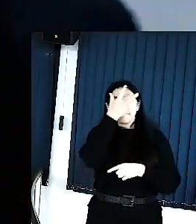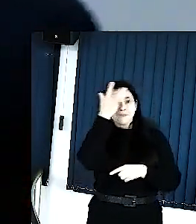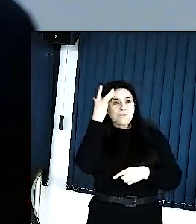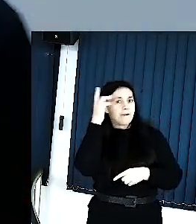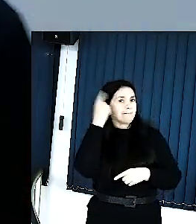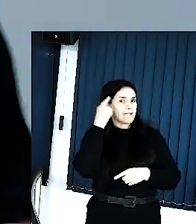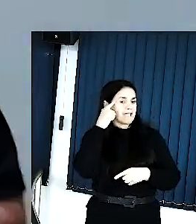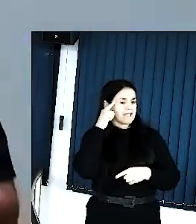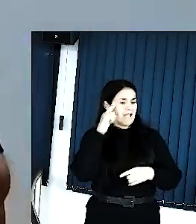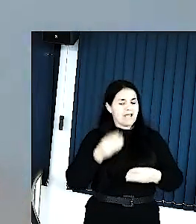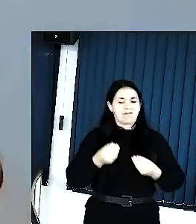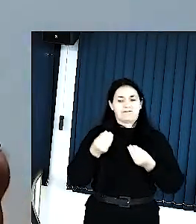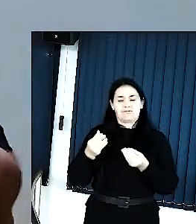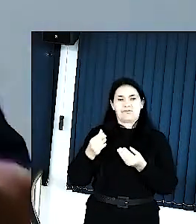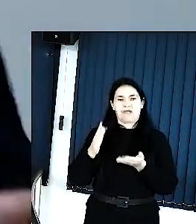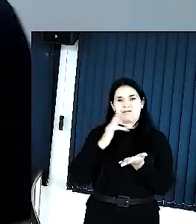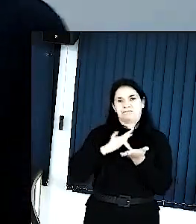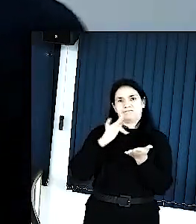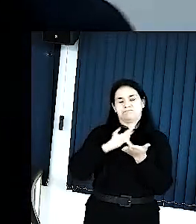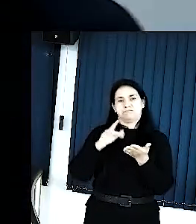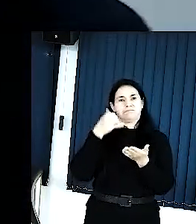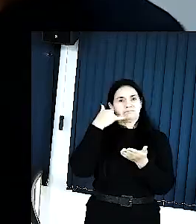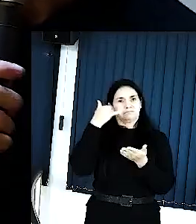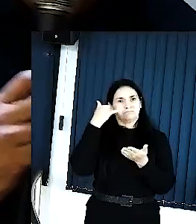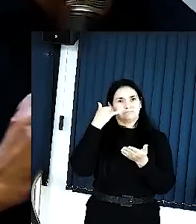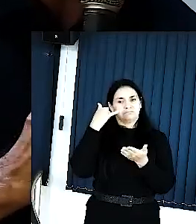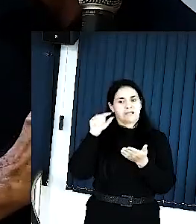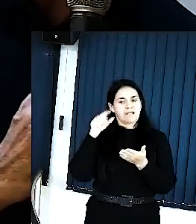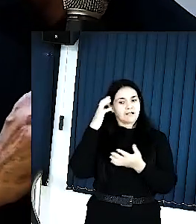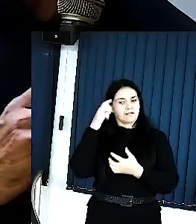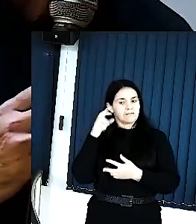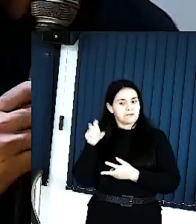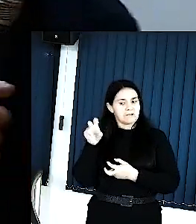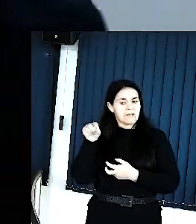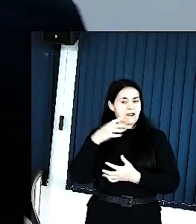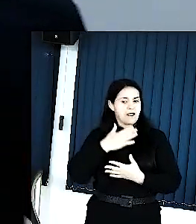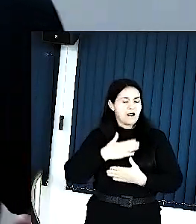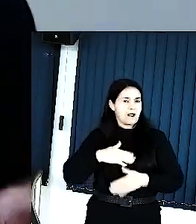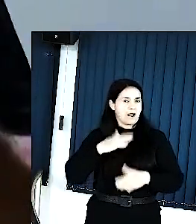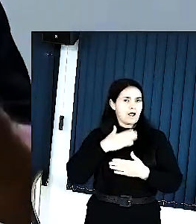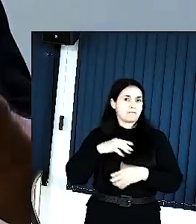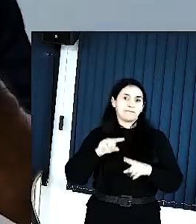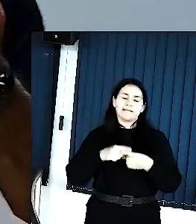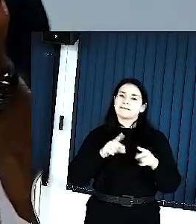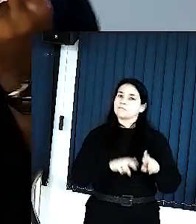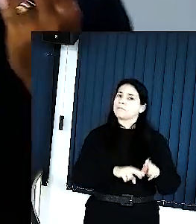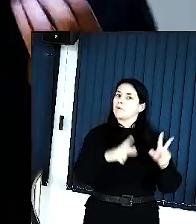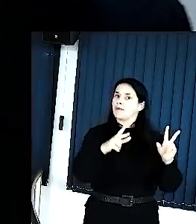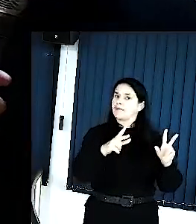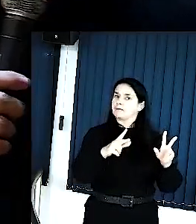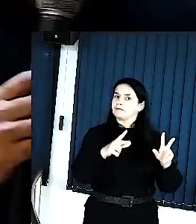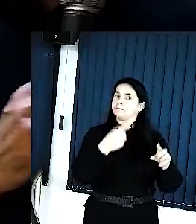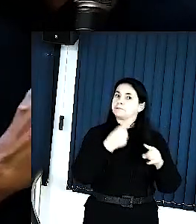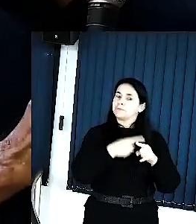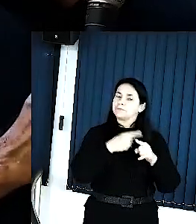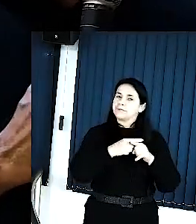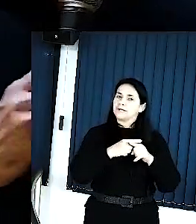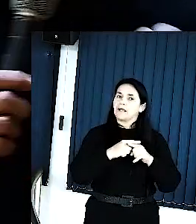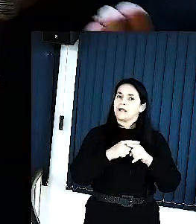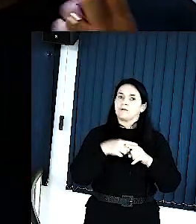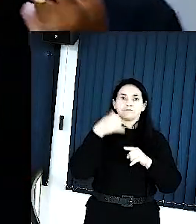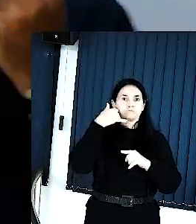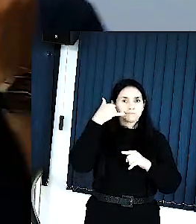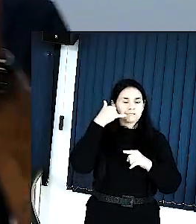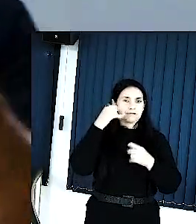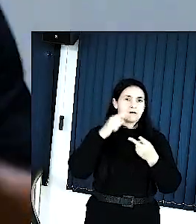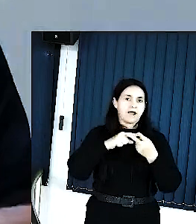criança, acalmam a criança, mas na verdade elas estão irritando essa criança cada vez mais. A tela tem um estímulo rápido,